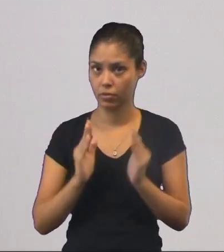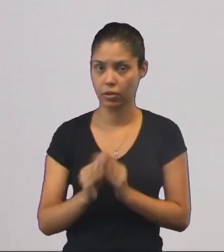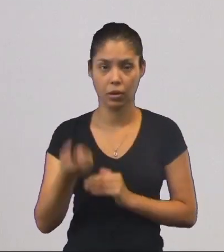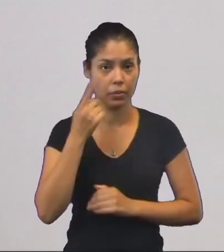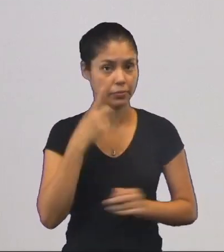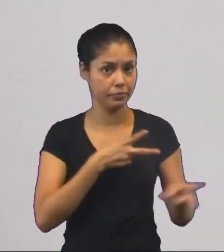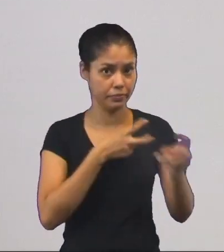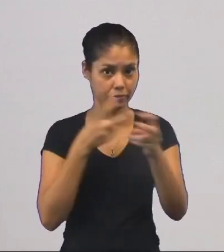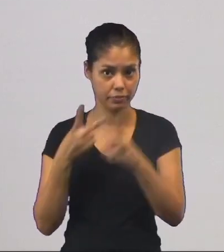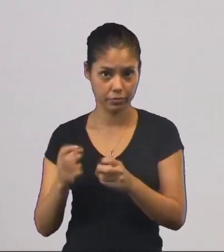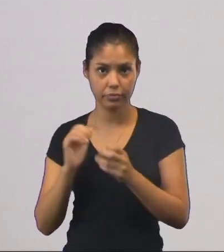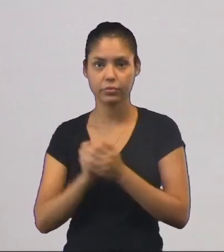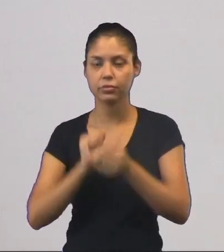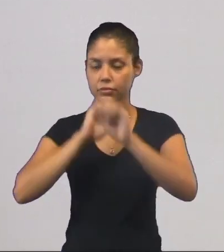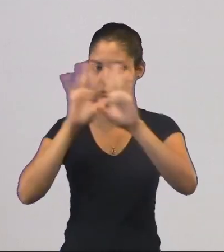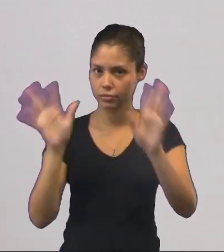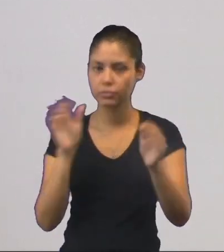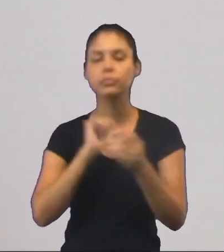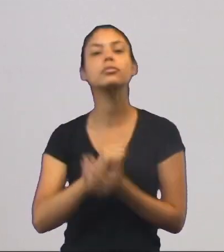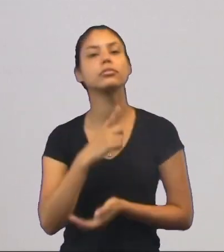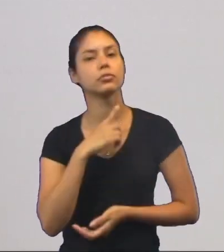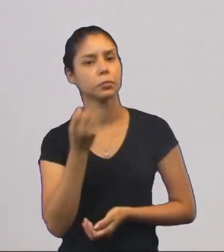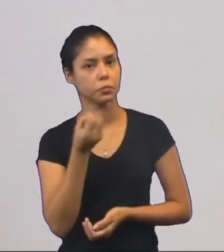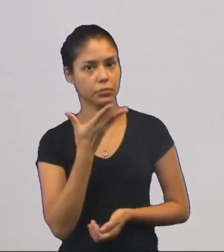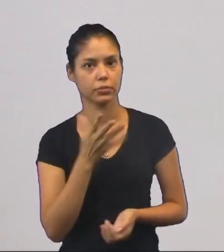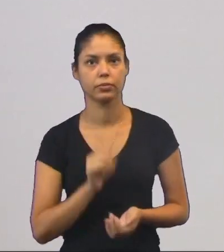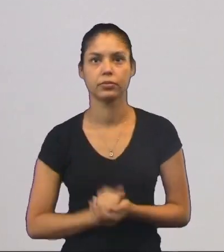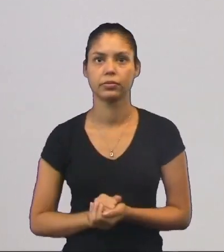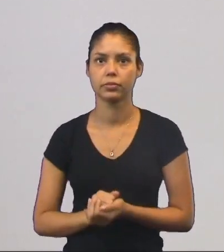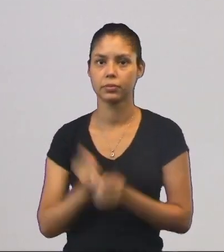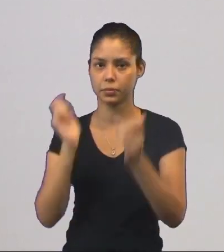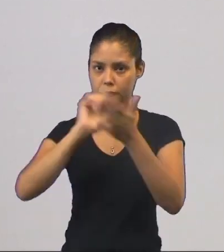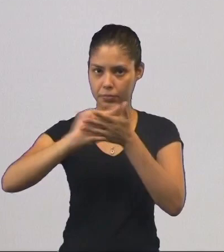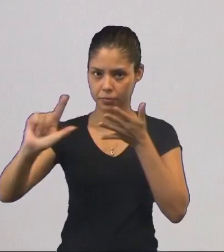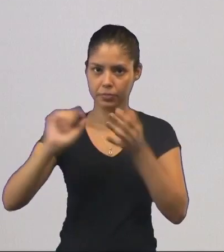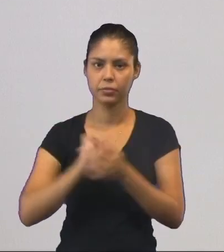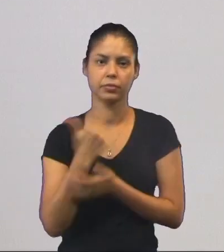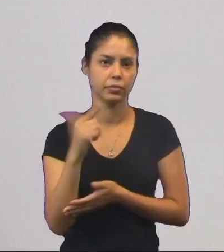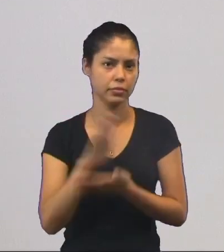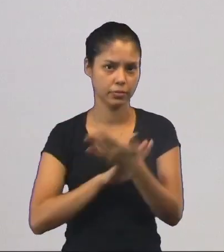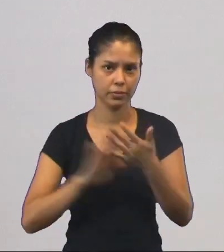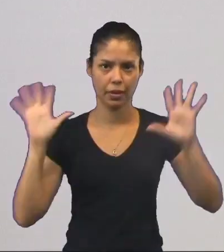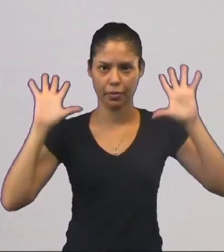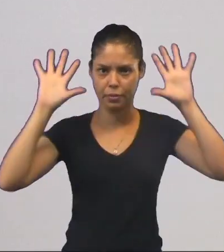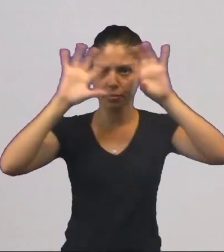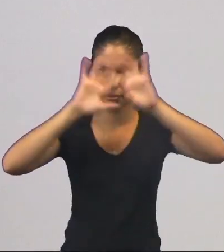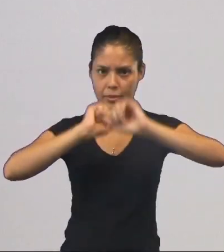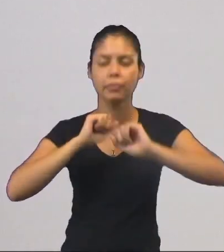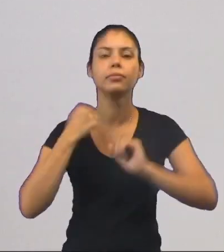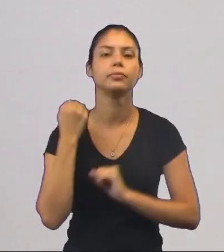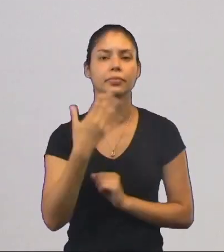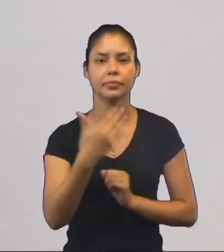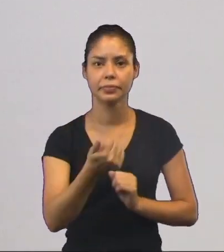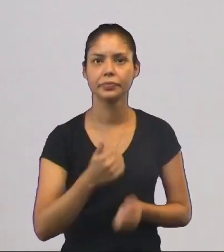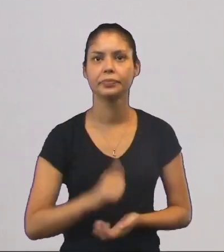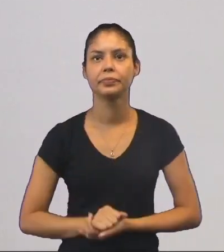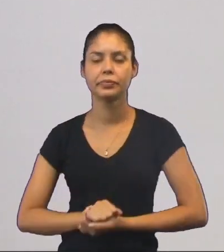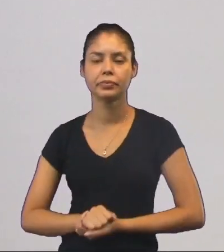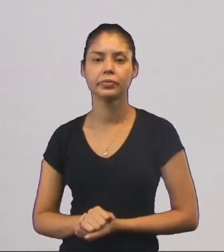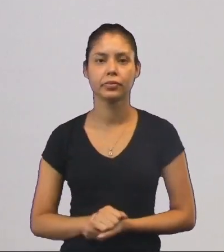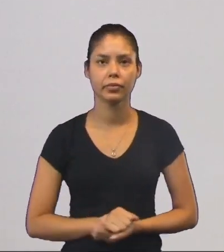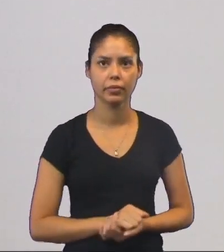o céu num dia claro, num dia que ele esteja bem assim limpo, sem estar nada nublado, certinho? Então vamos